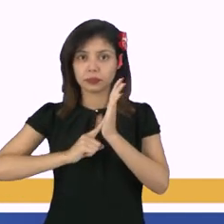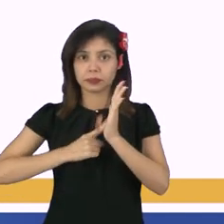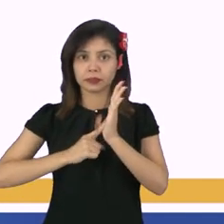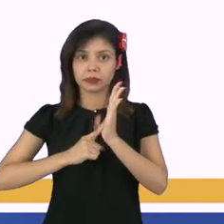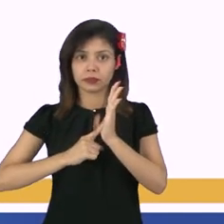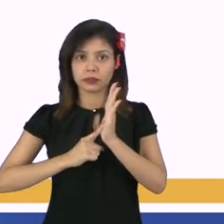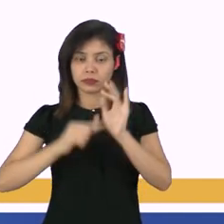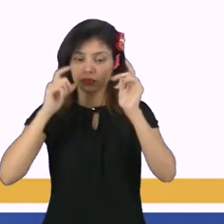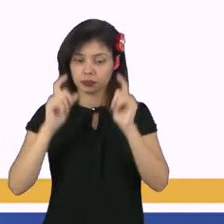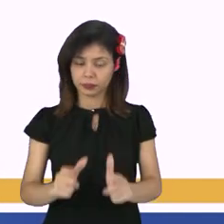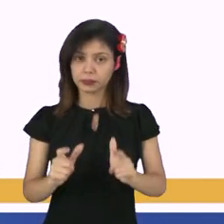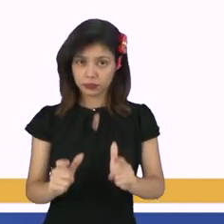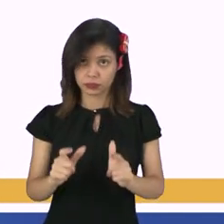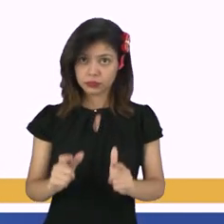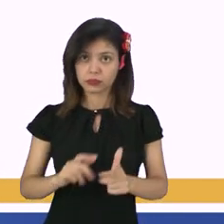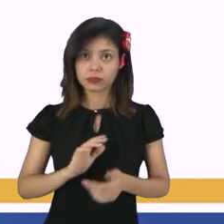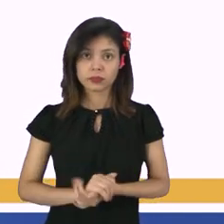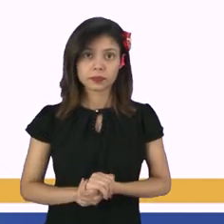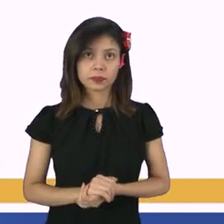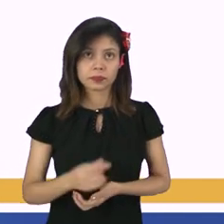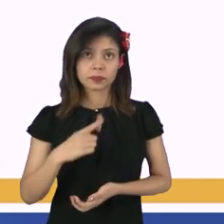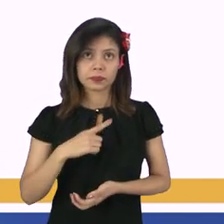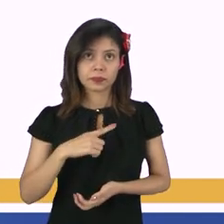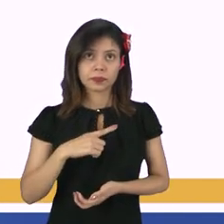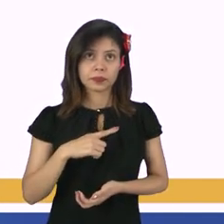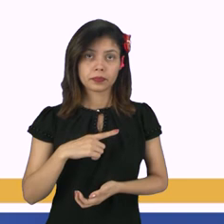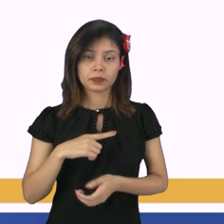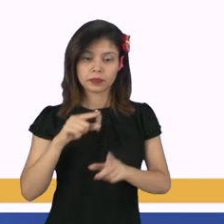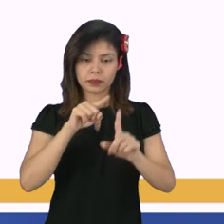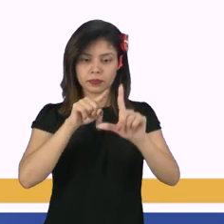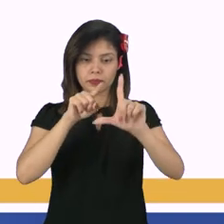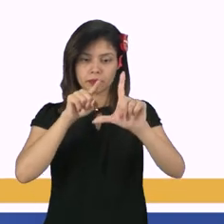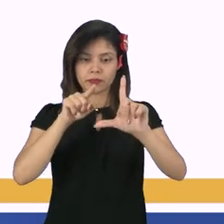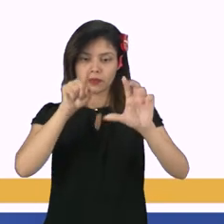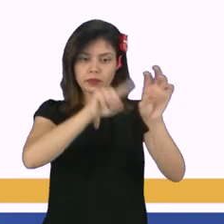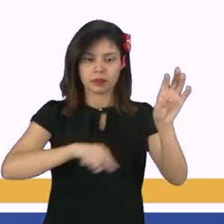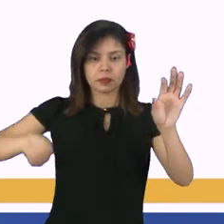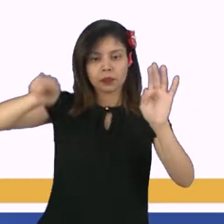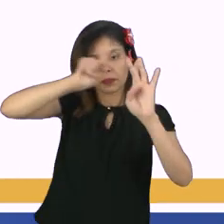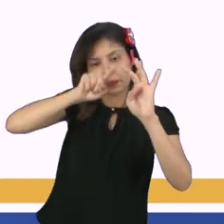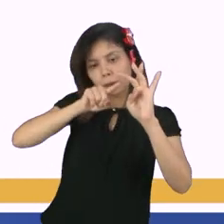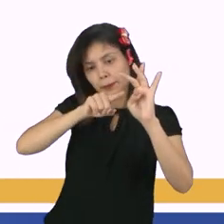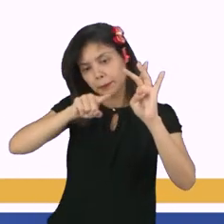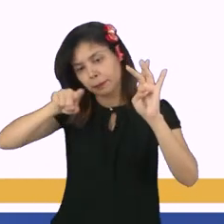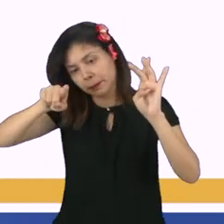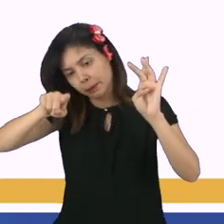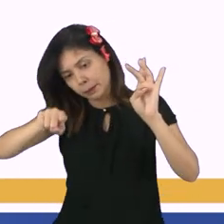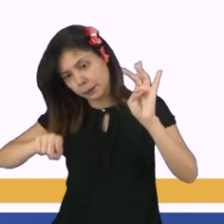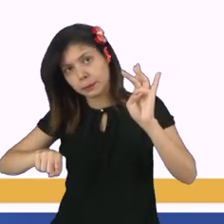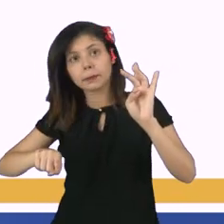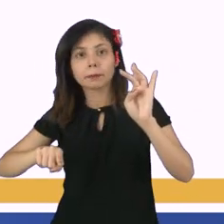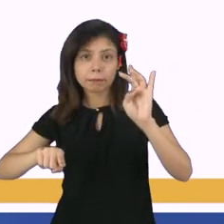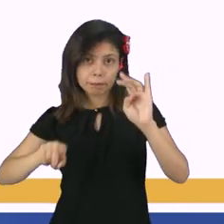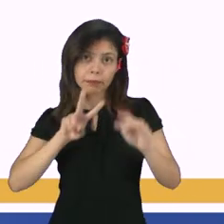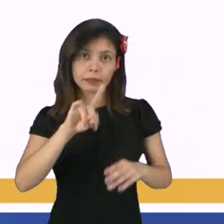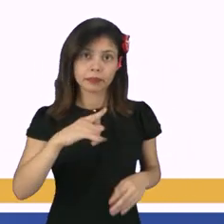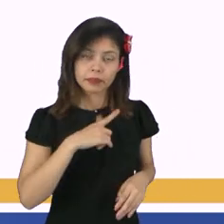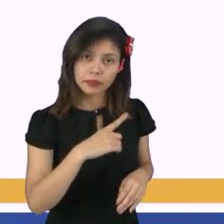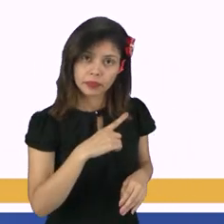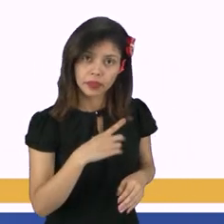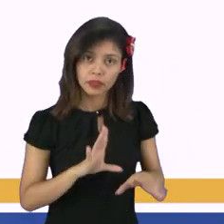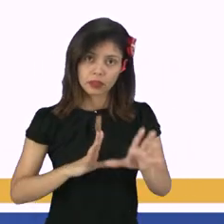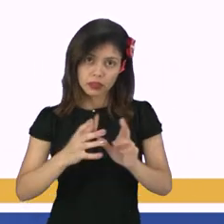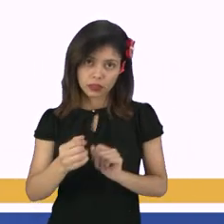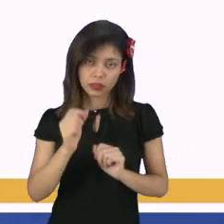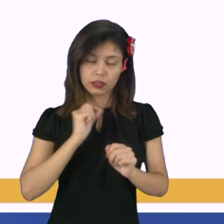ponto que fica um espaço certo e nós temos um raiozinho a esfera maciça né ela vai ser